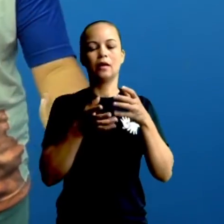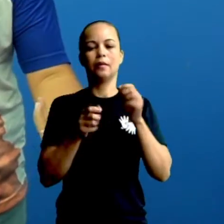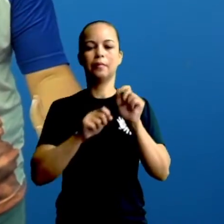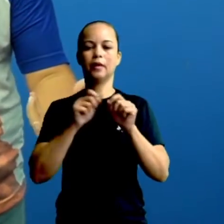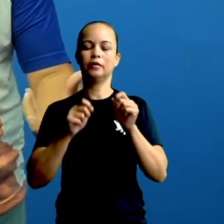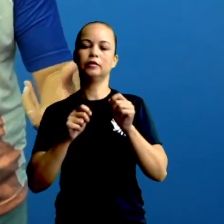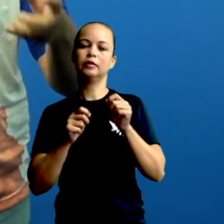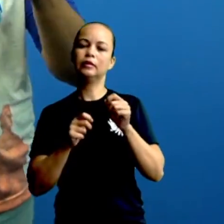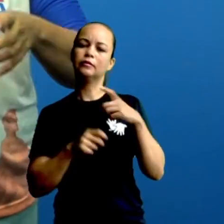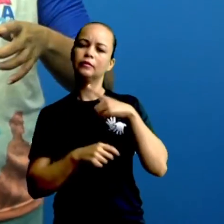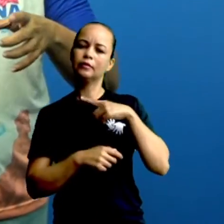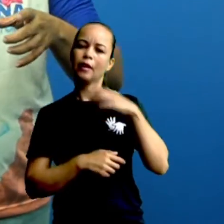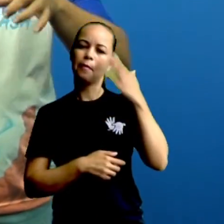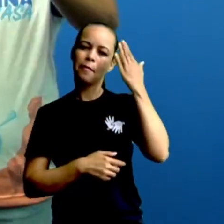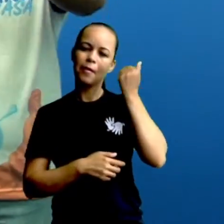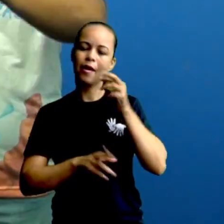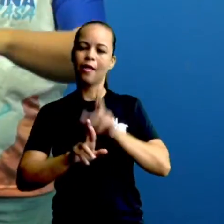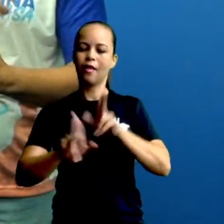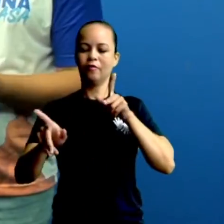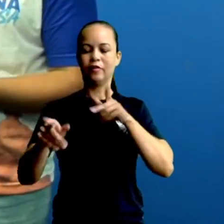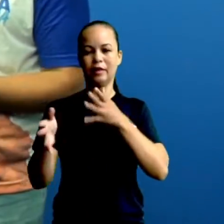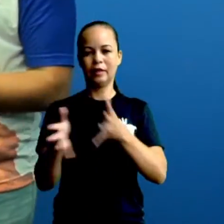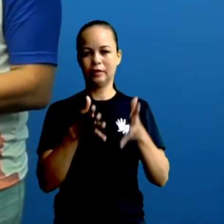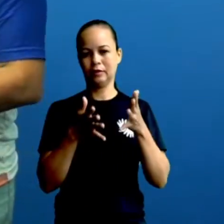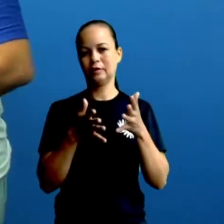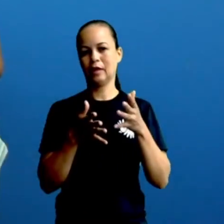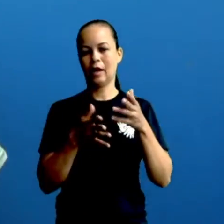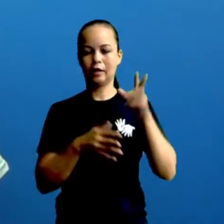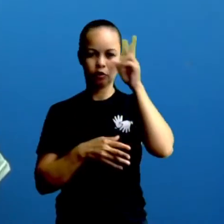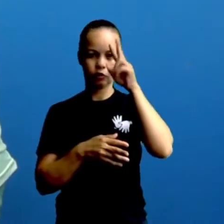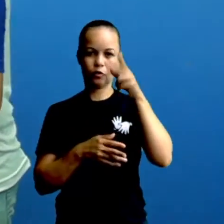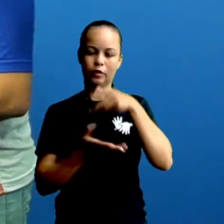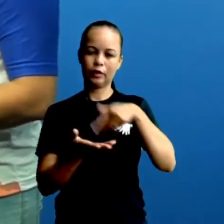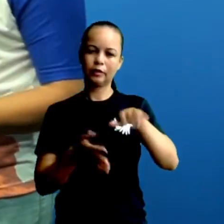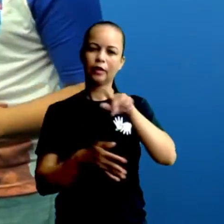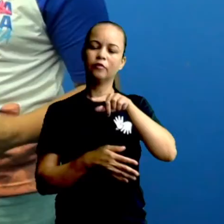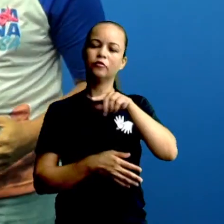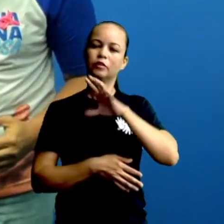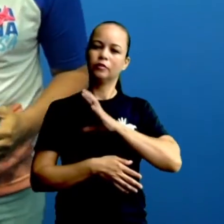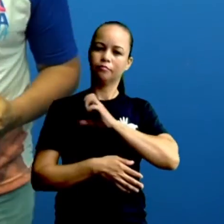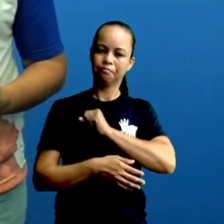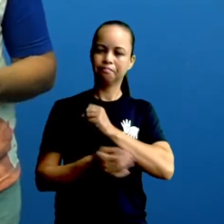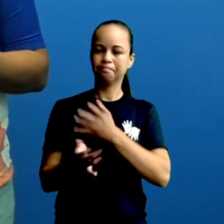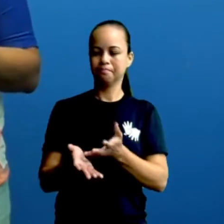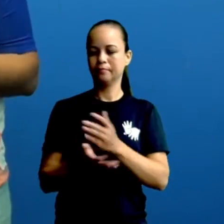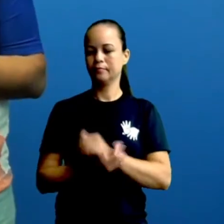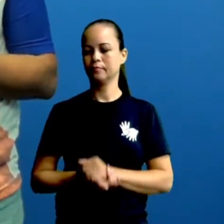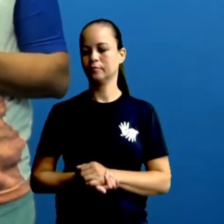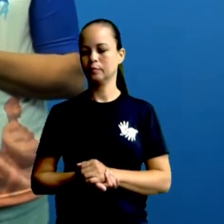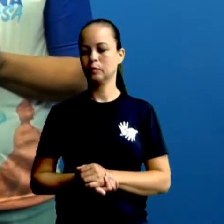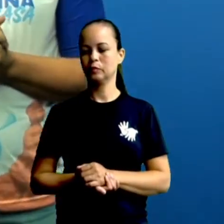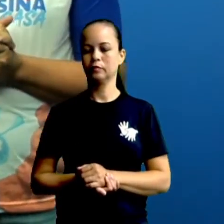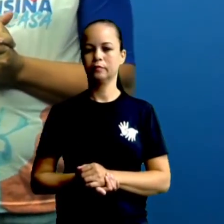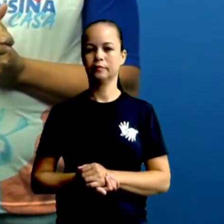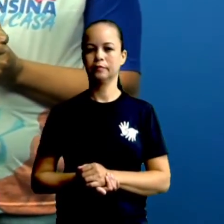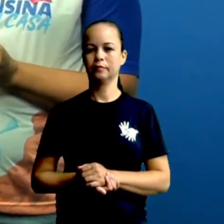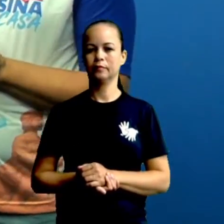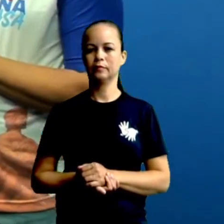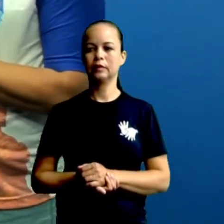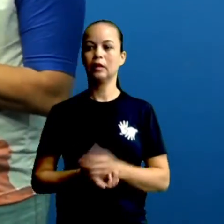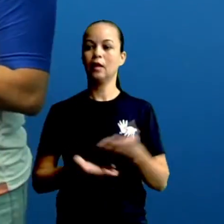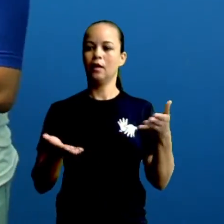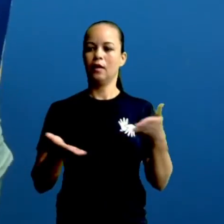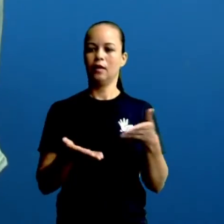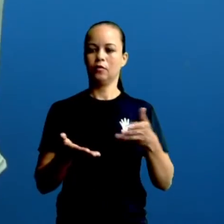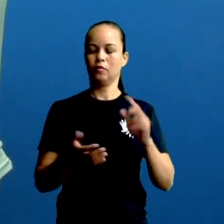fazer inferências para mudar a sua vida e a história de quem você ama. Por favor, produção, vamos para o nosso próximo slide. E aí, a